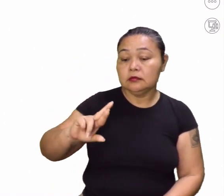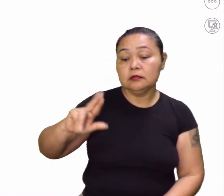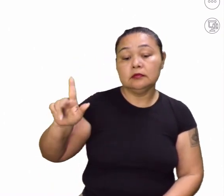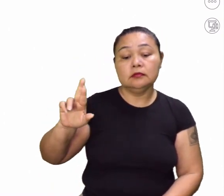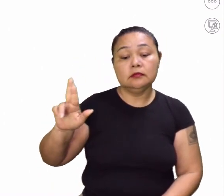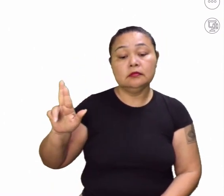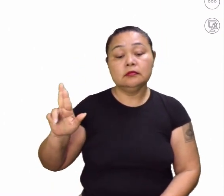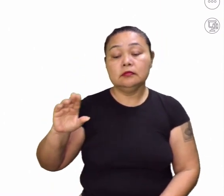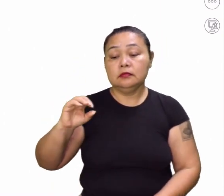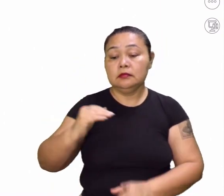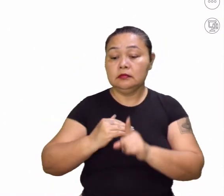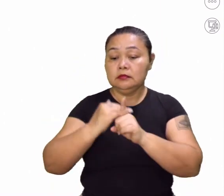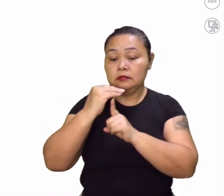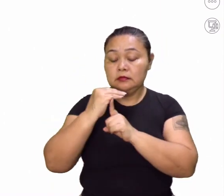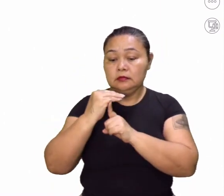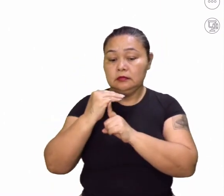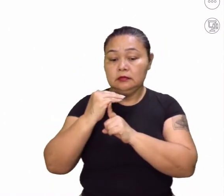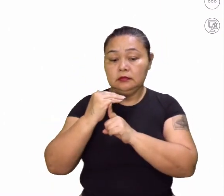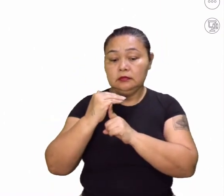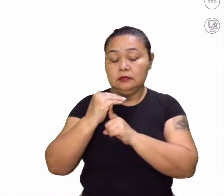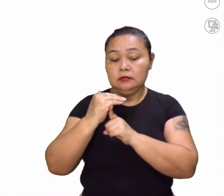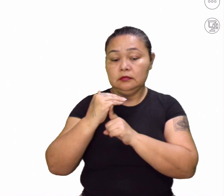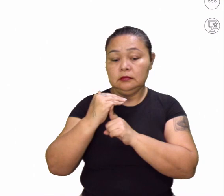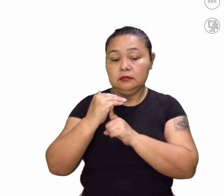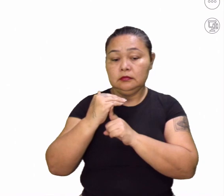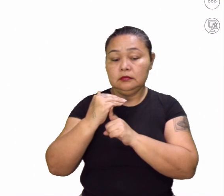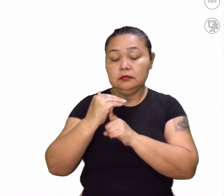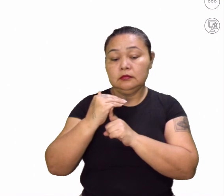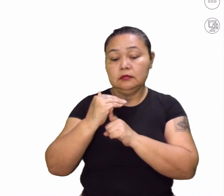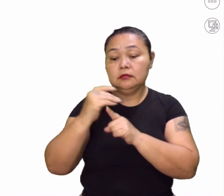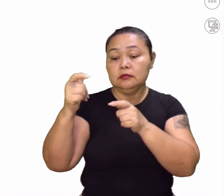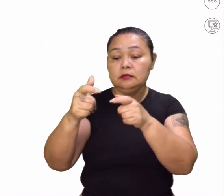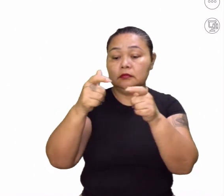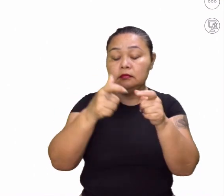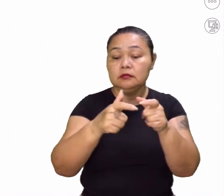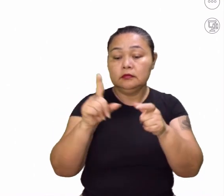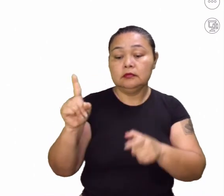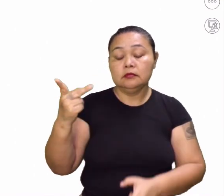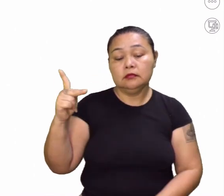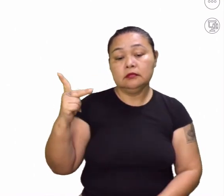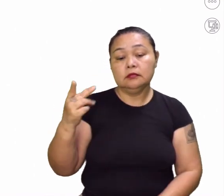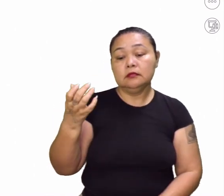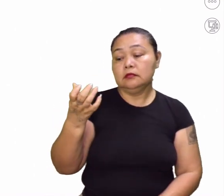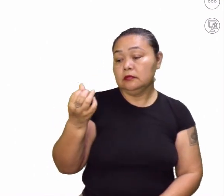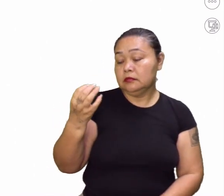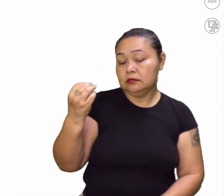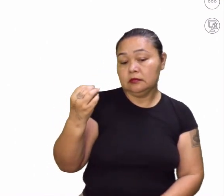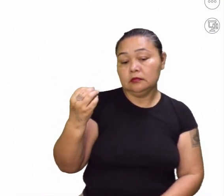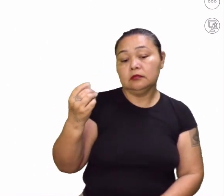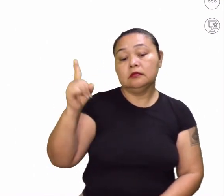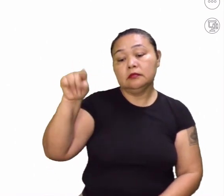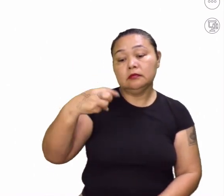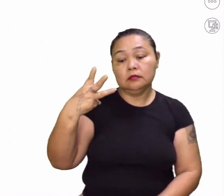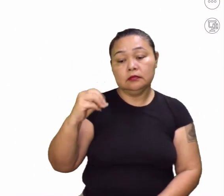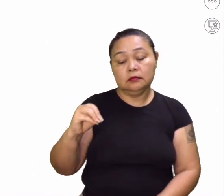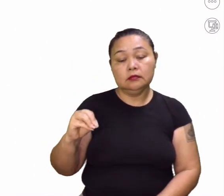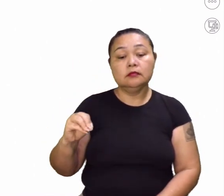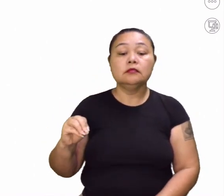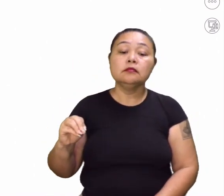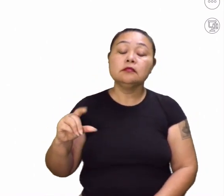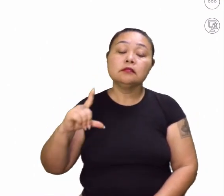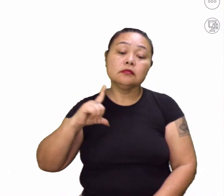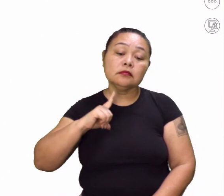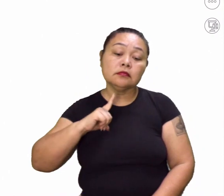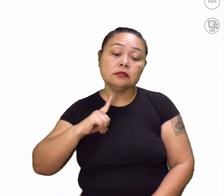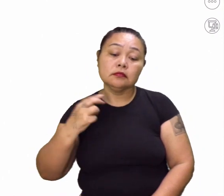de 30 graus de diferença a localidade de 60 graus para a localidade de 30. Se eu